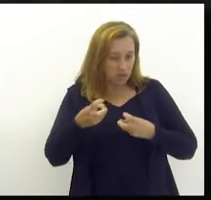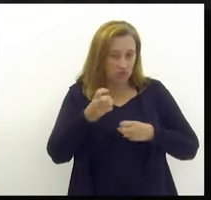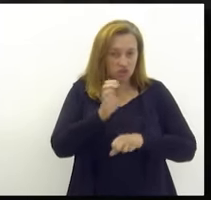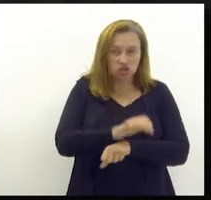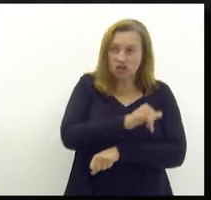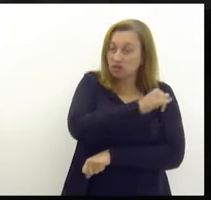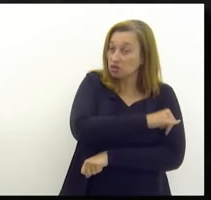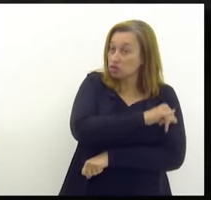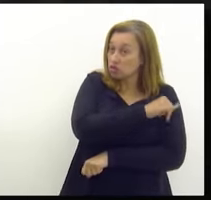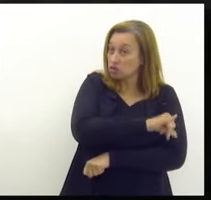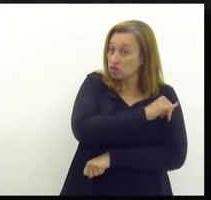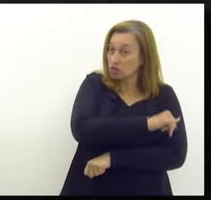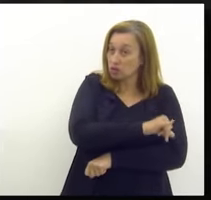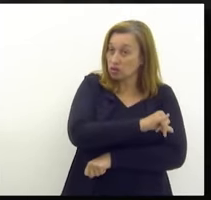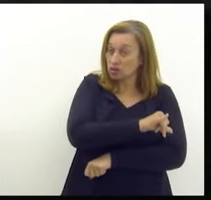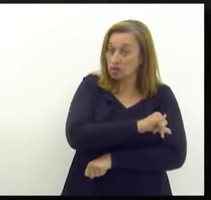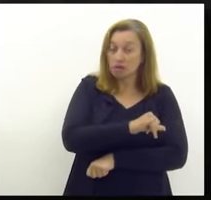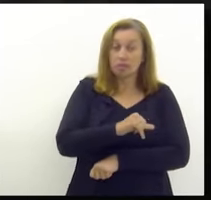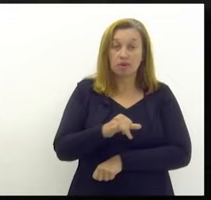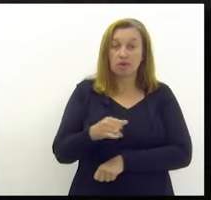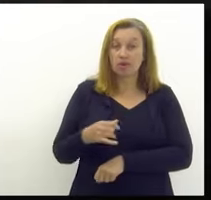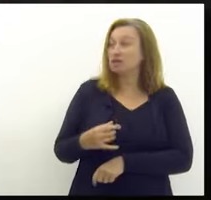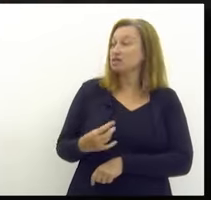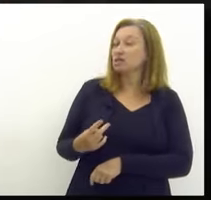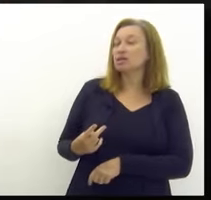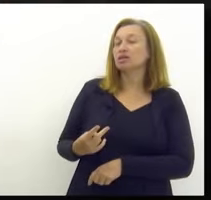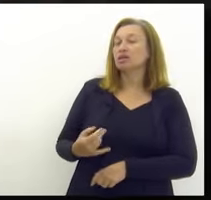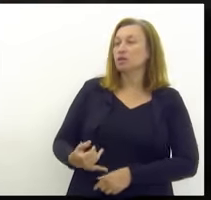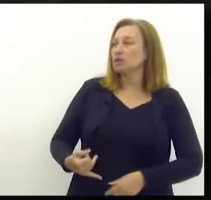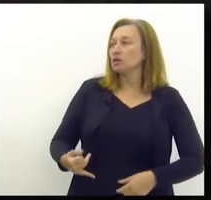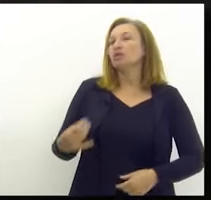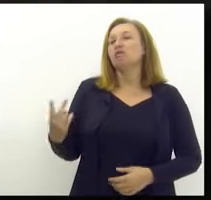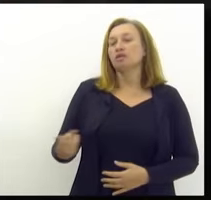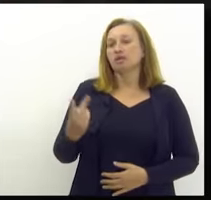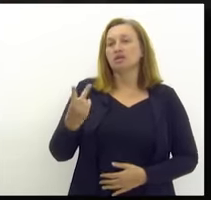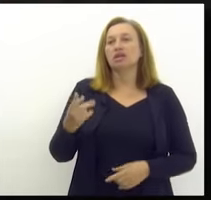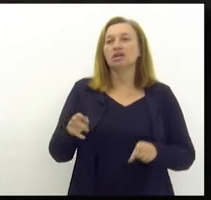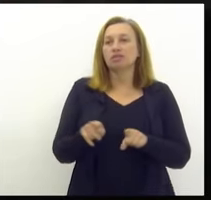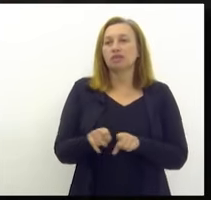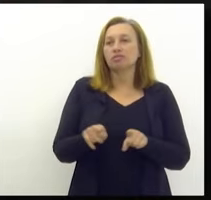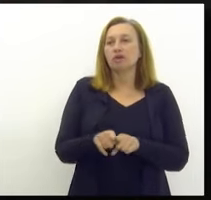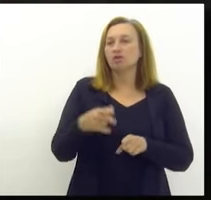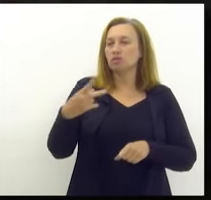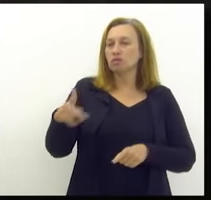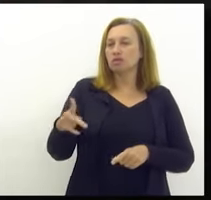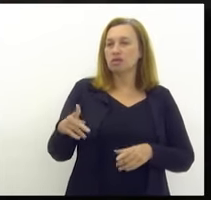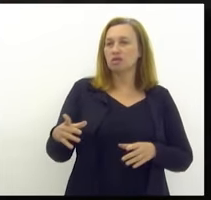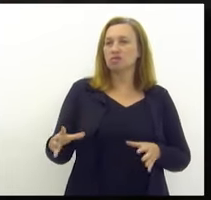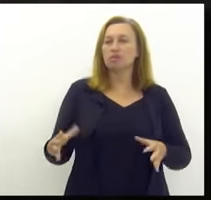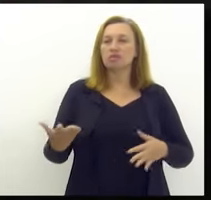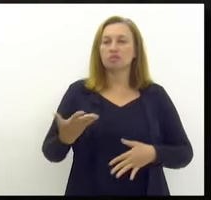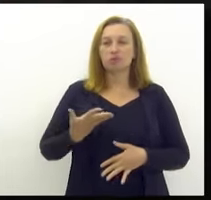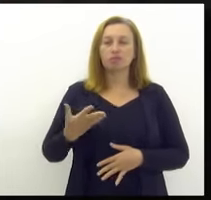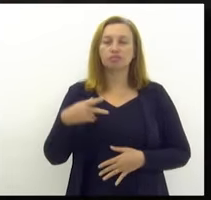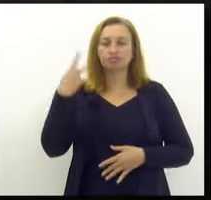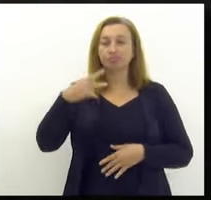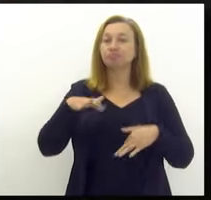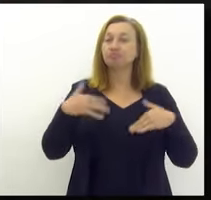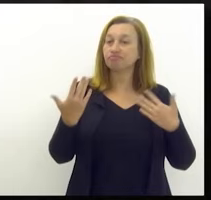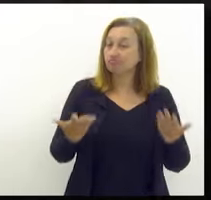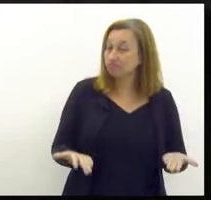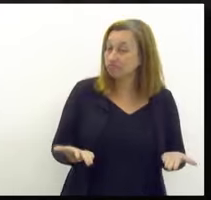para se autopromover e autopromover também os seus afiliados políticos então fica